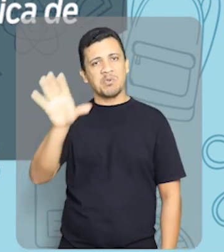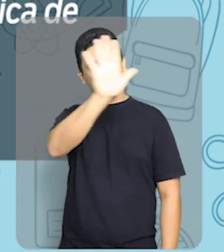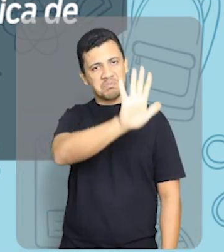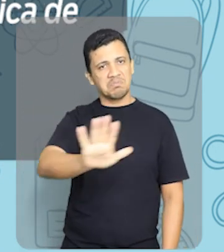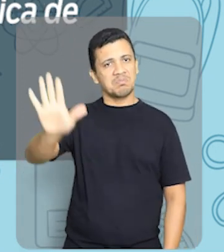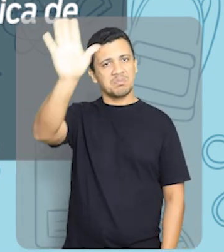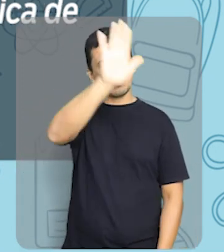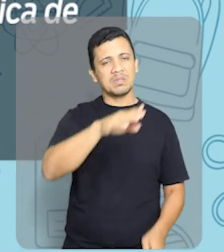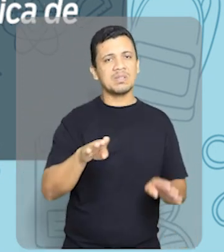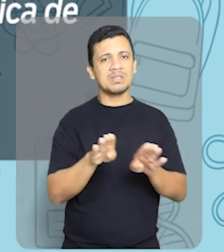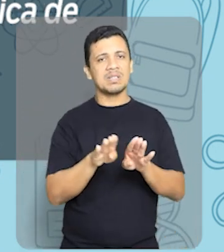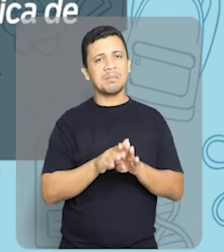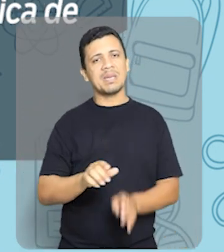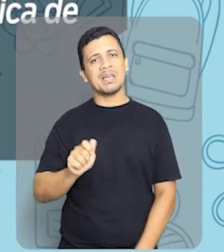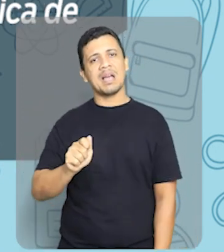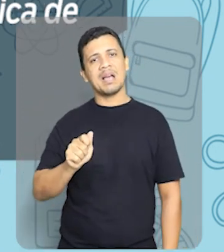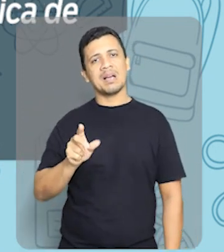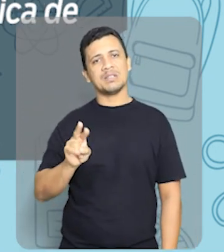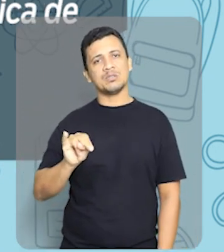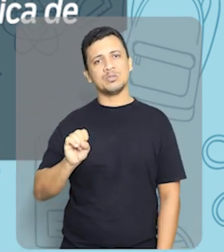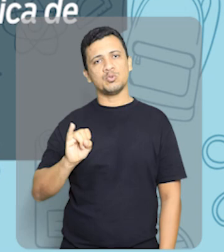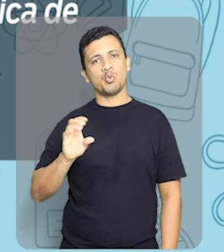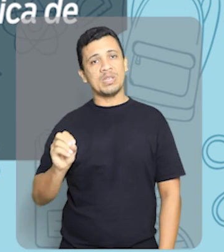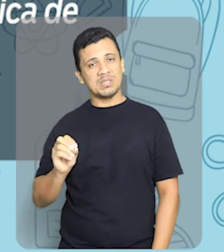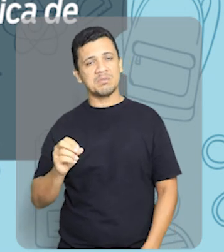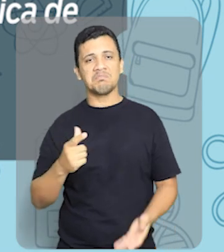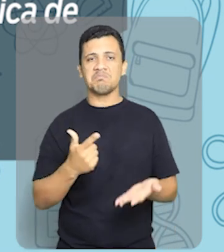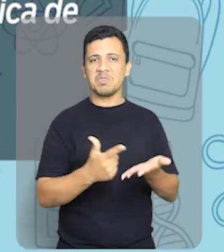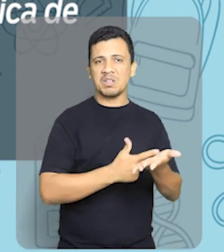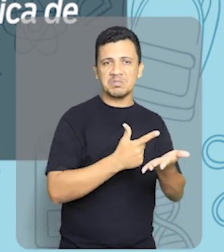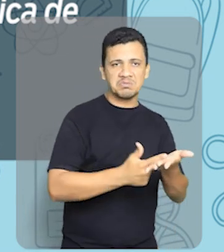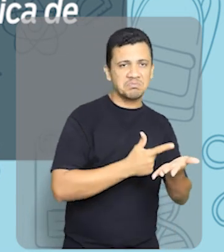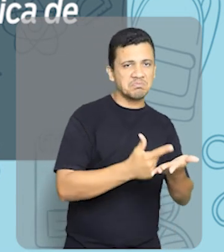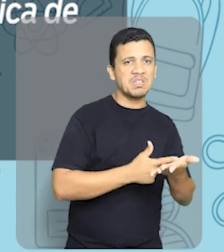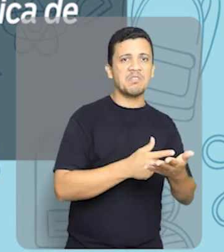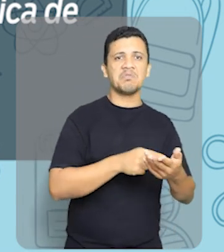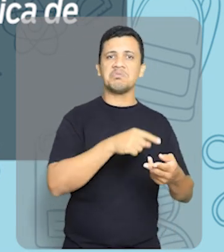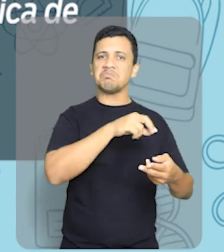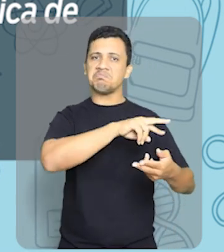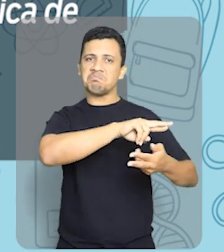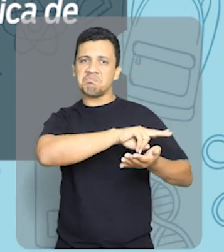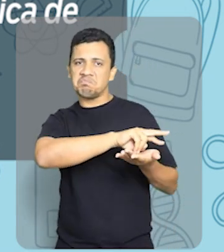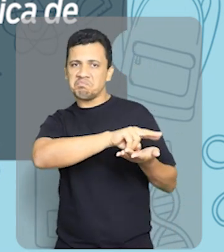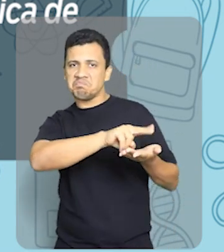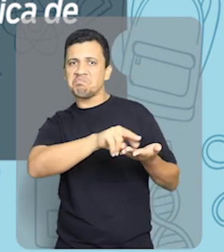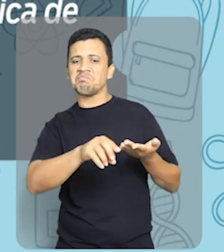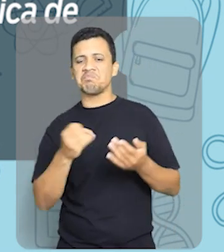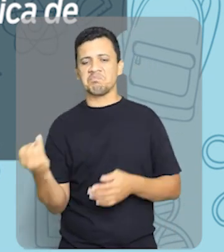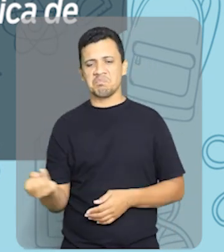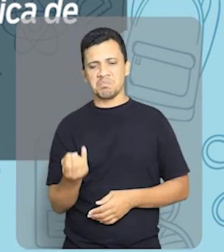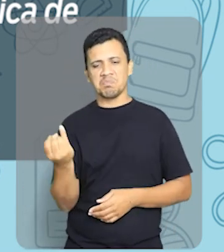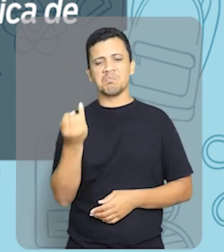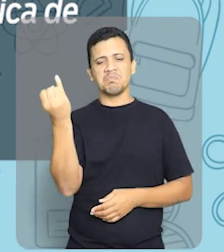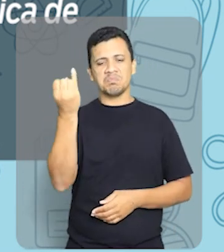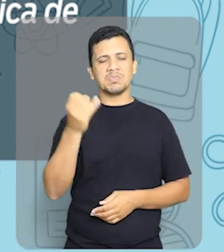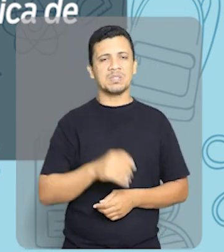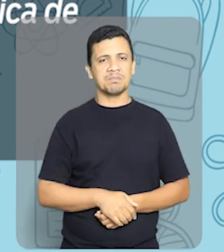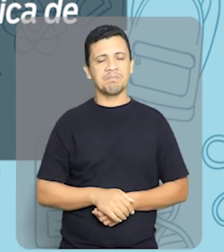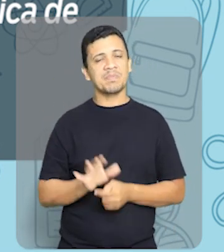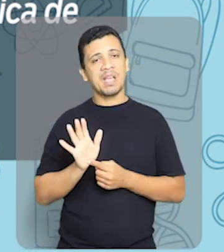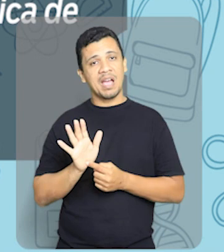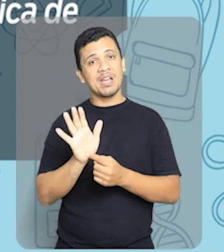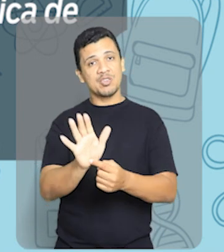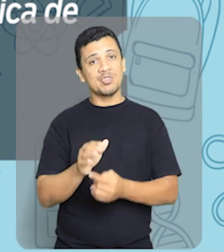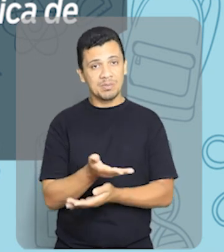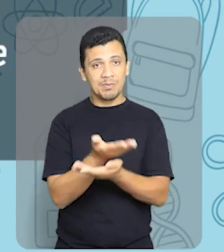Azevedo, com o Cortiço, O Mulato, que é uma outra obra muito importante, que a gente indica de